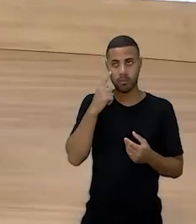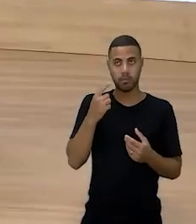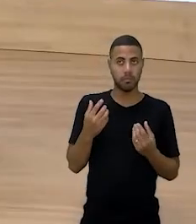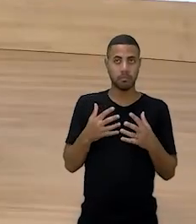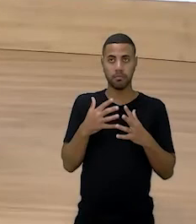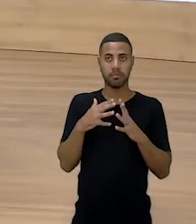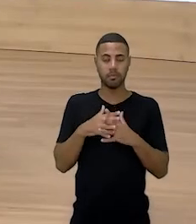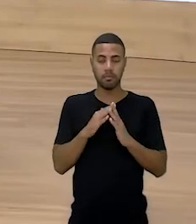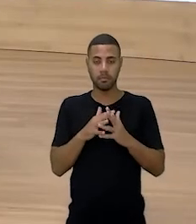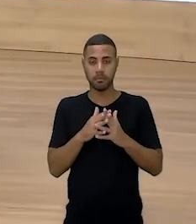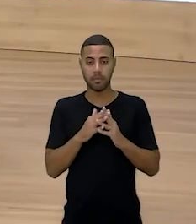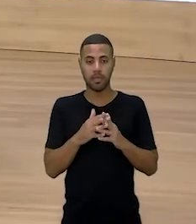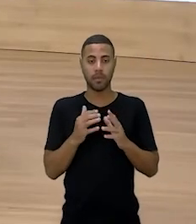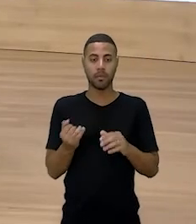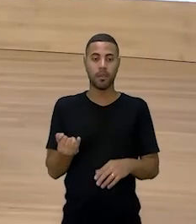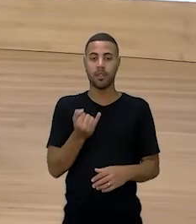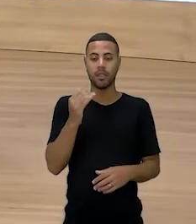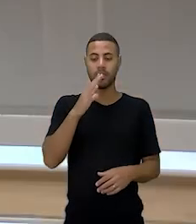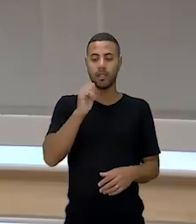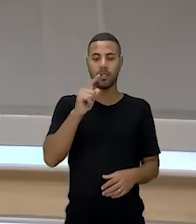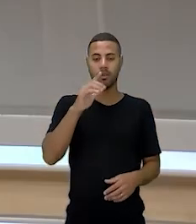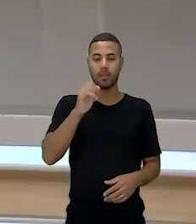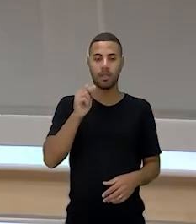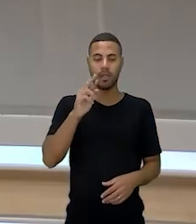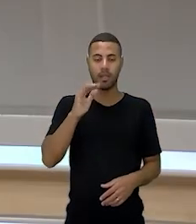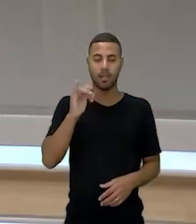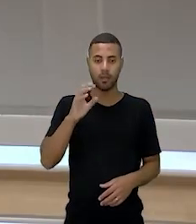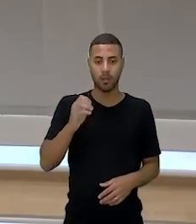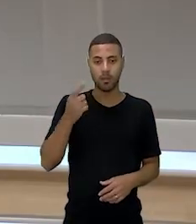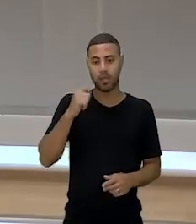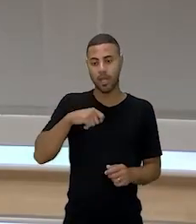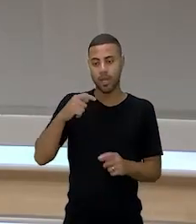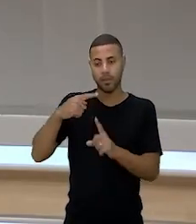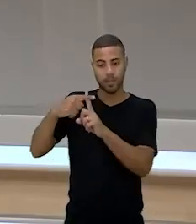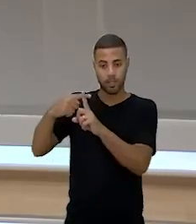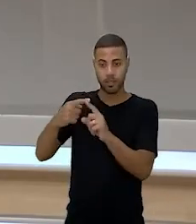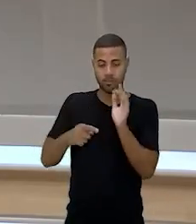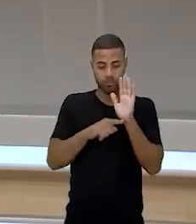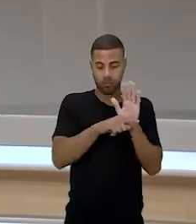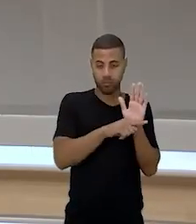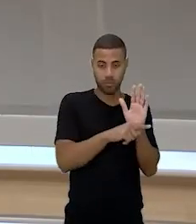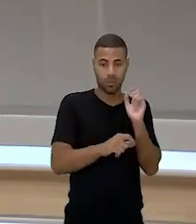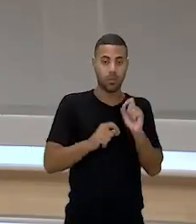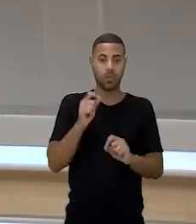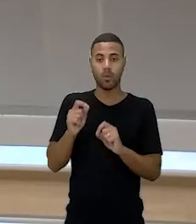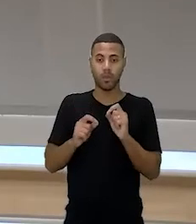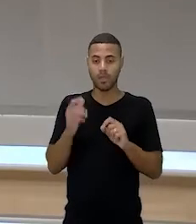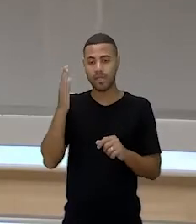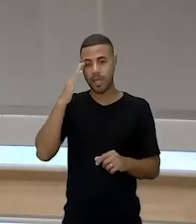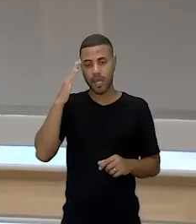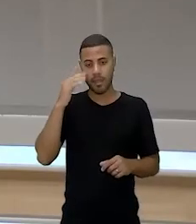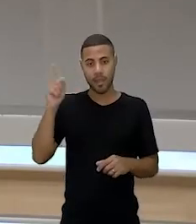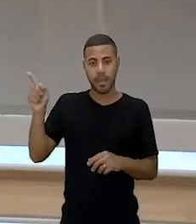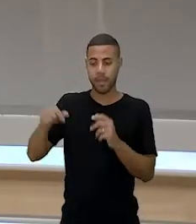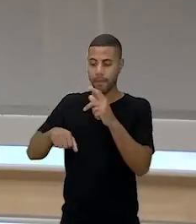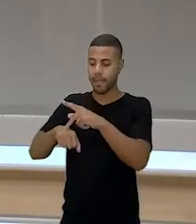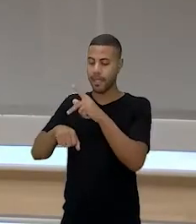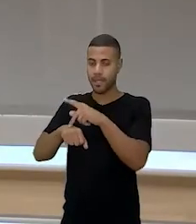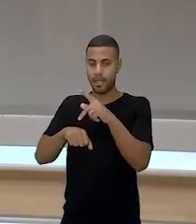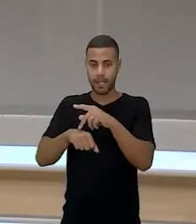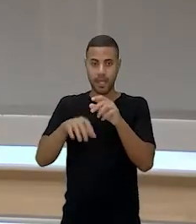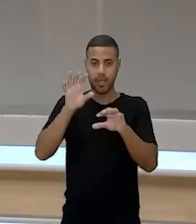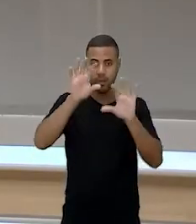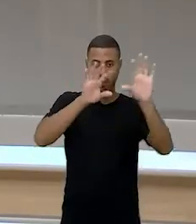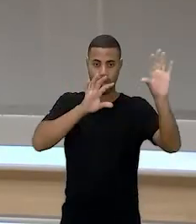sobre a importância do calcário, as desvantagens e as vantagens. A gente sabe que as pedreiras instaladas nas